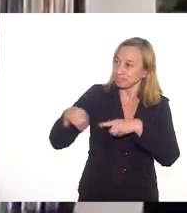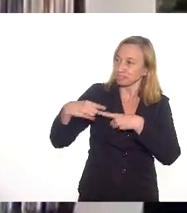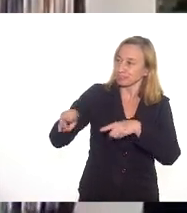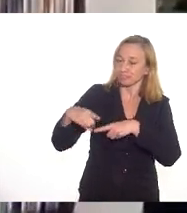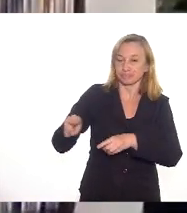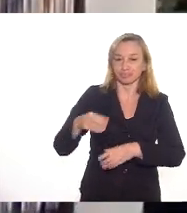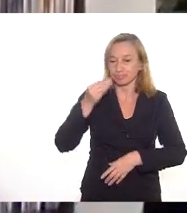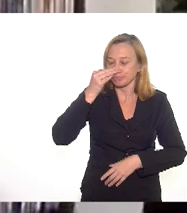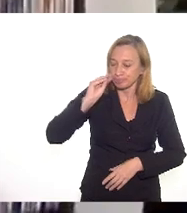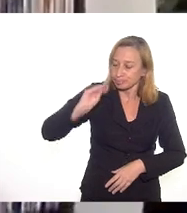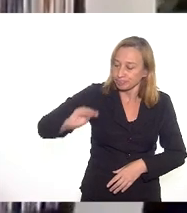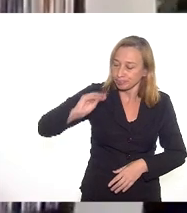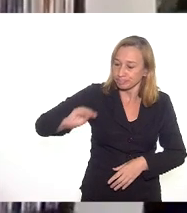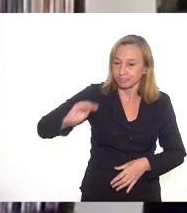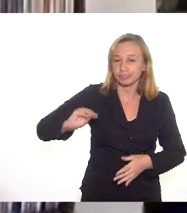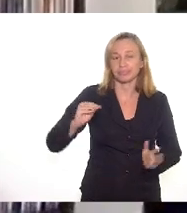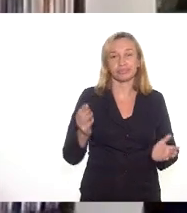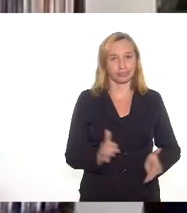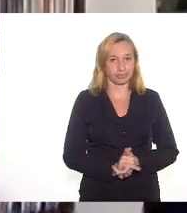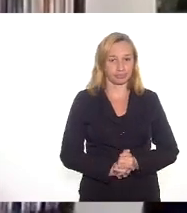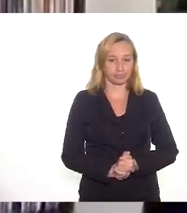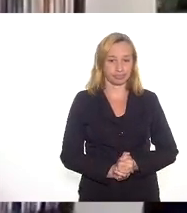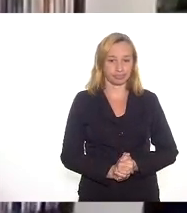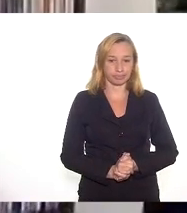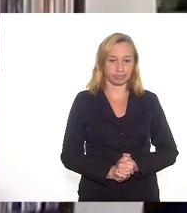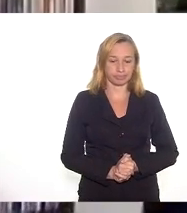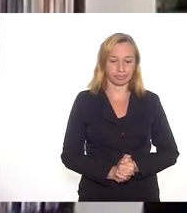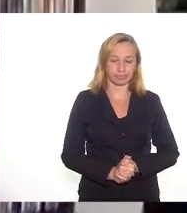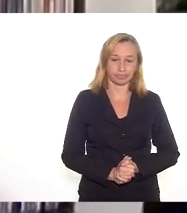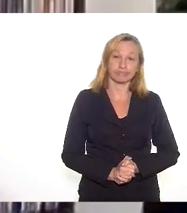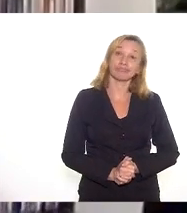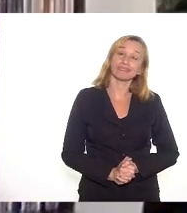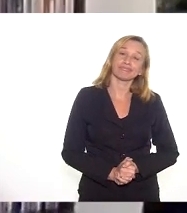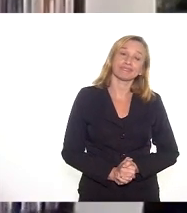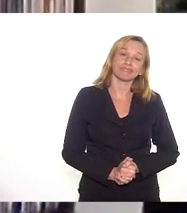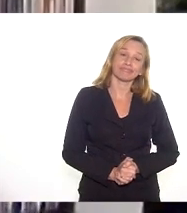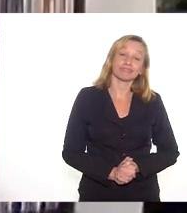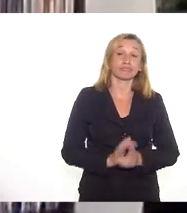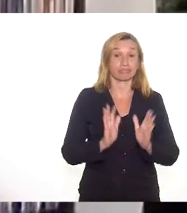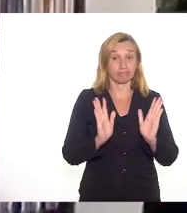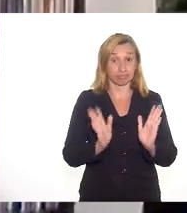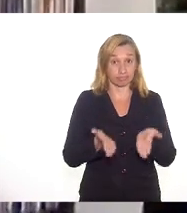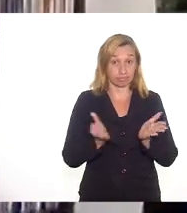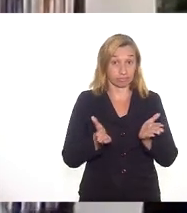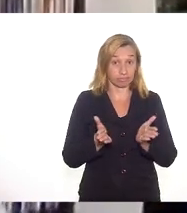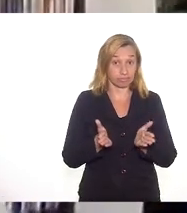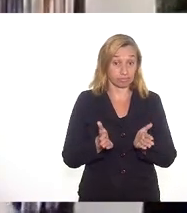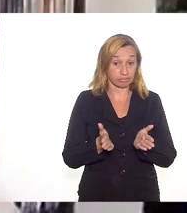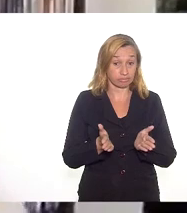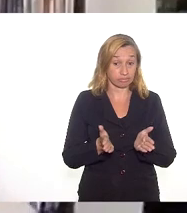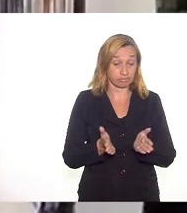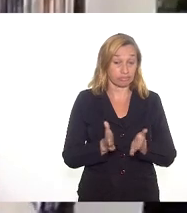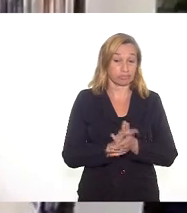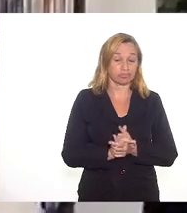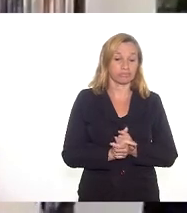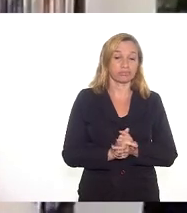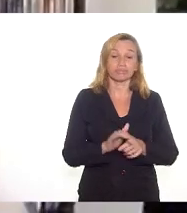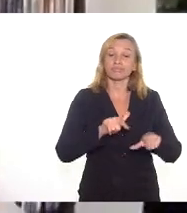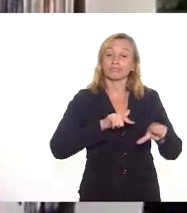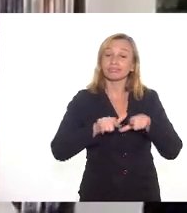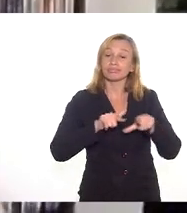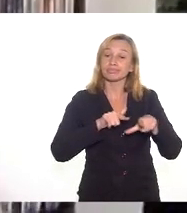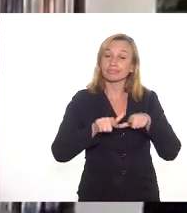o negócio é, é de menosprezar. Agora, quando é para trabalhar